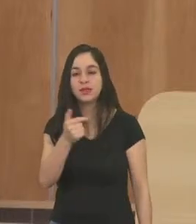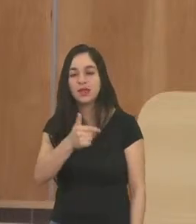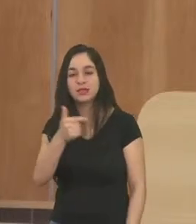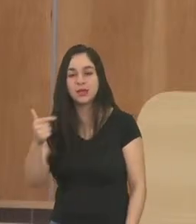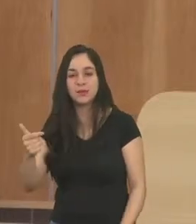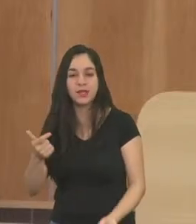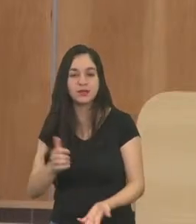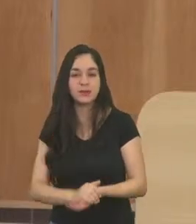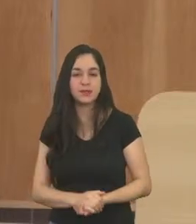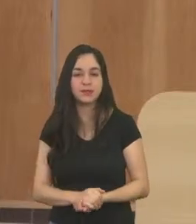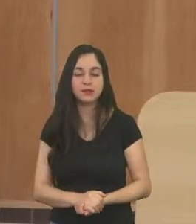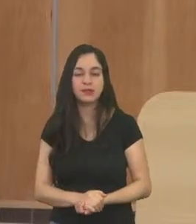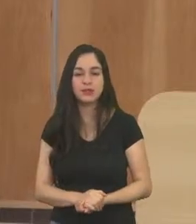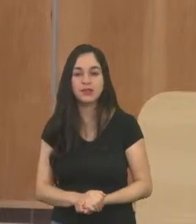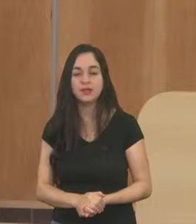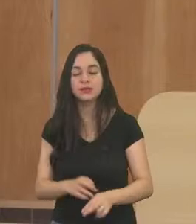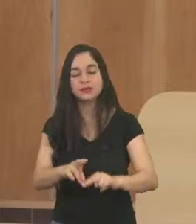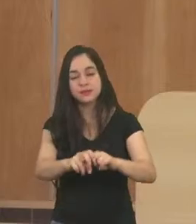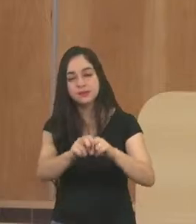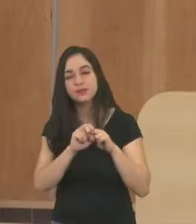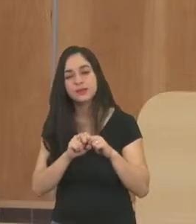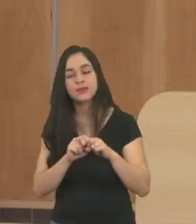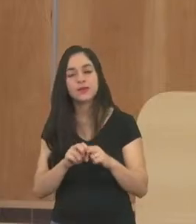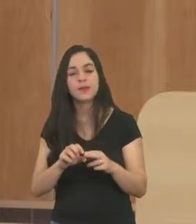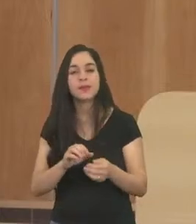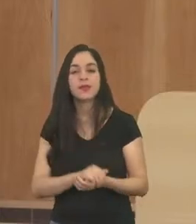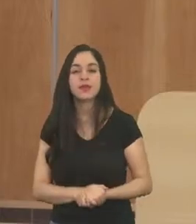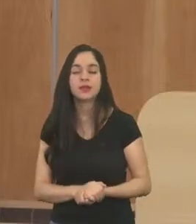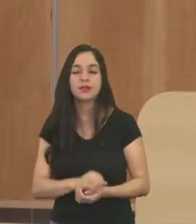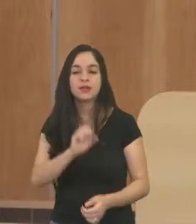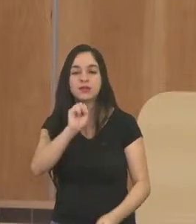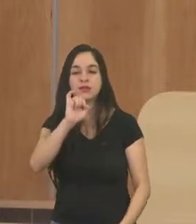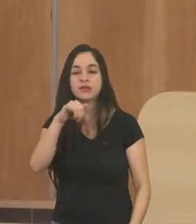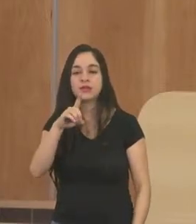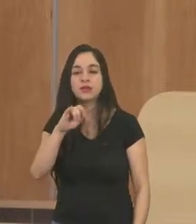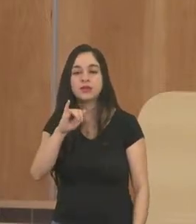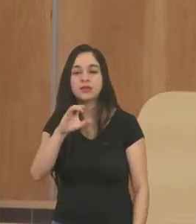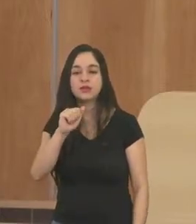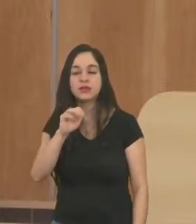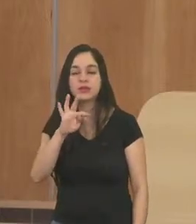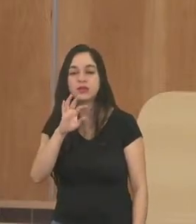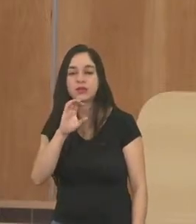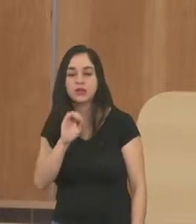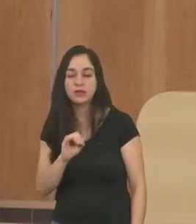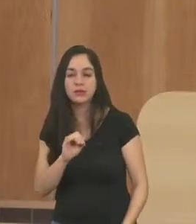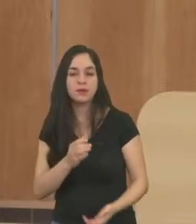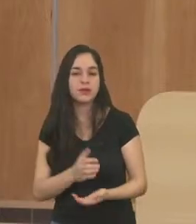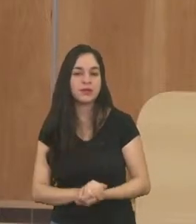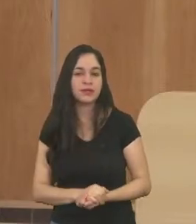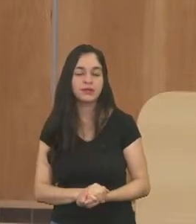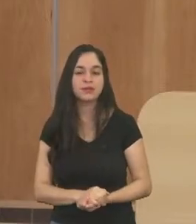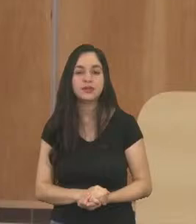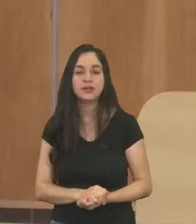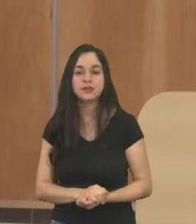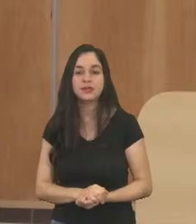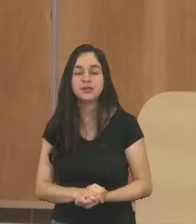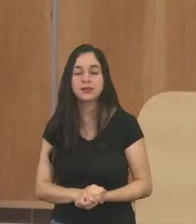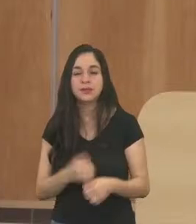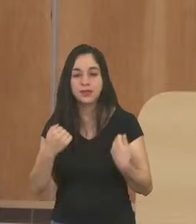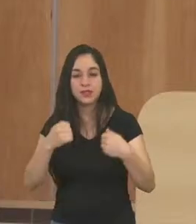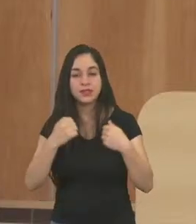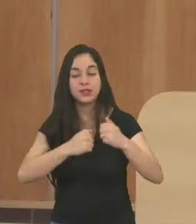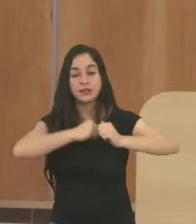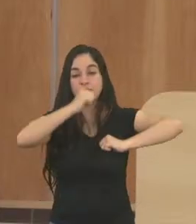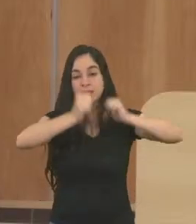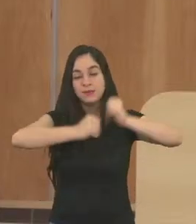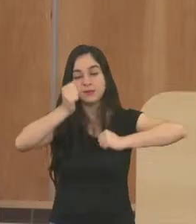que o sindicato, ele defende a estatização da Avibraz sob o controle dos trabalhadores. Indústria de defesa tem que